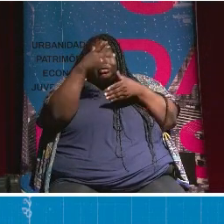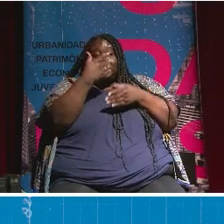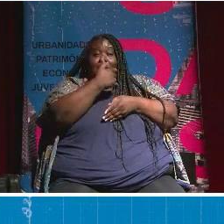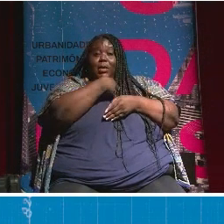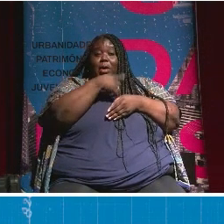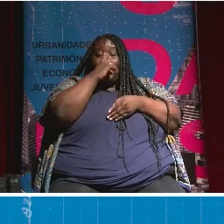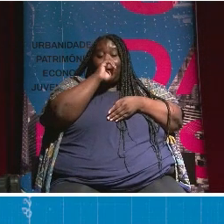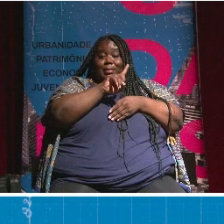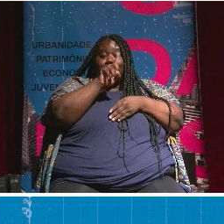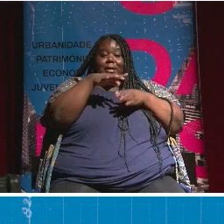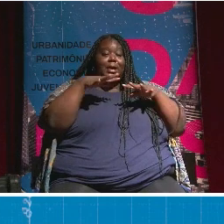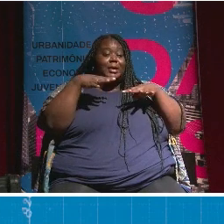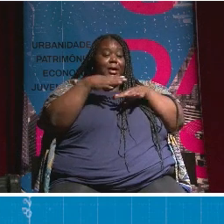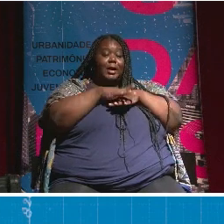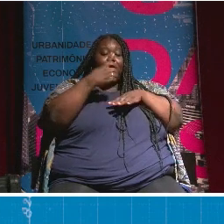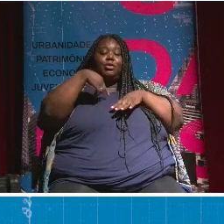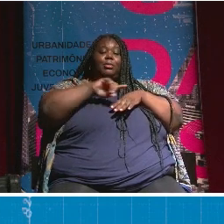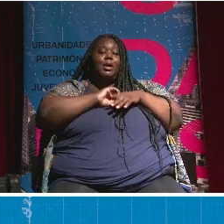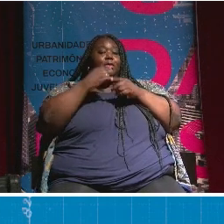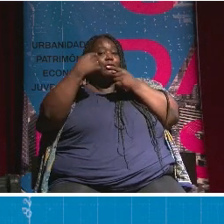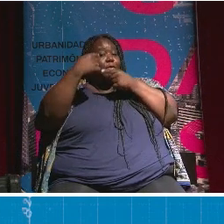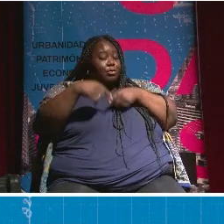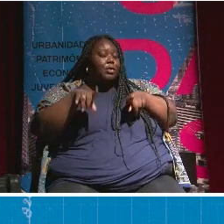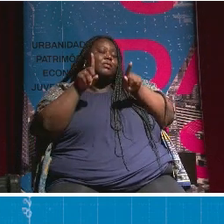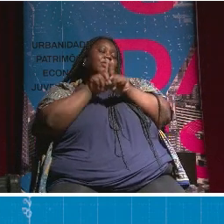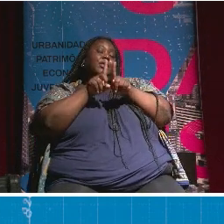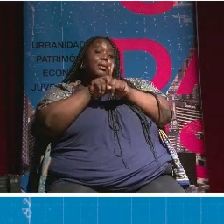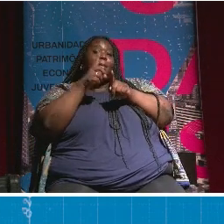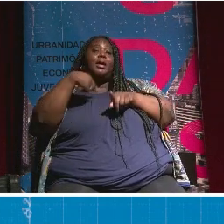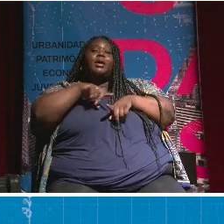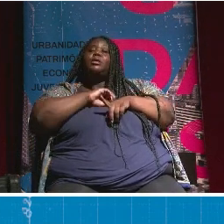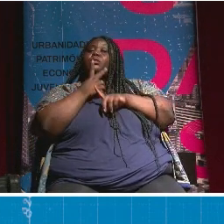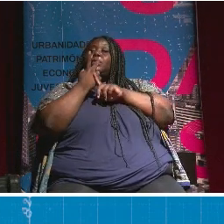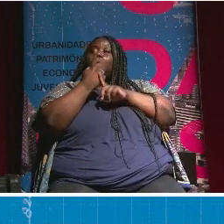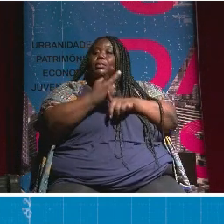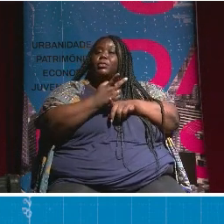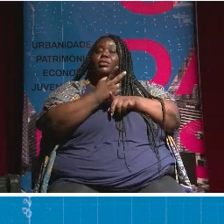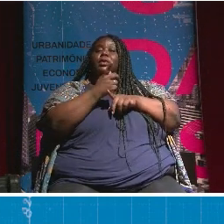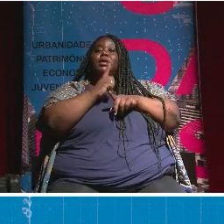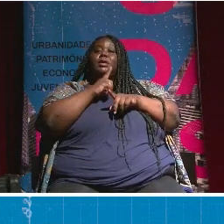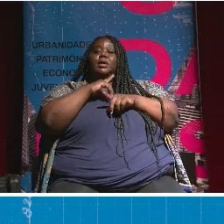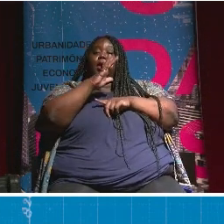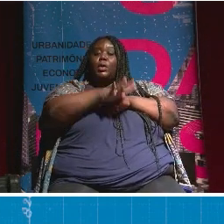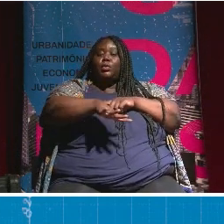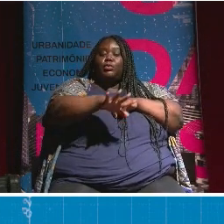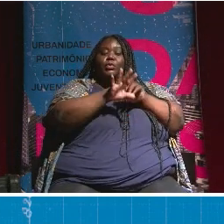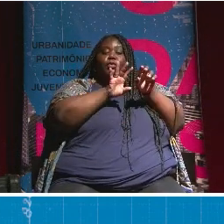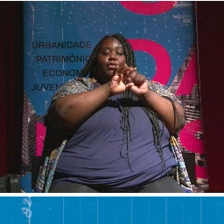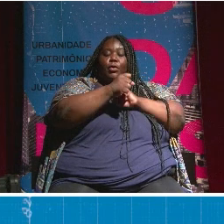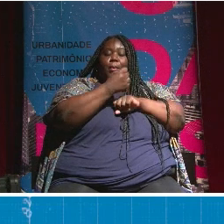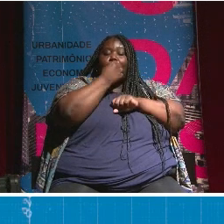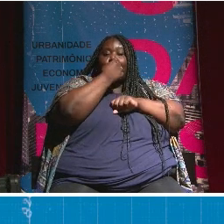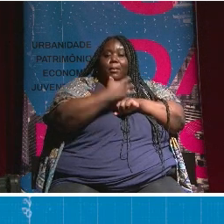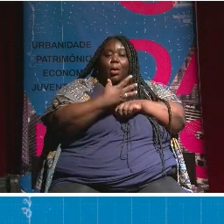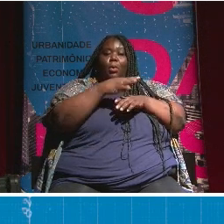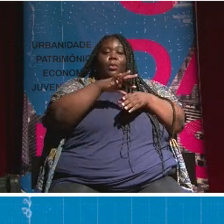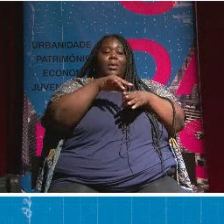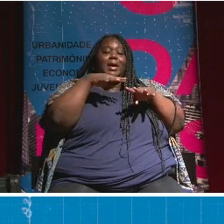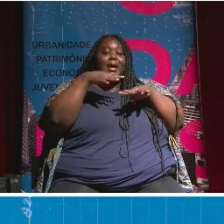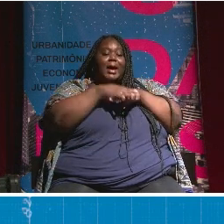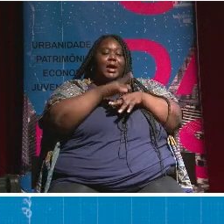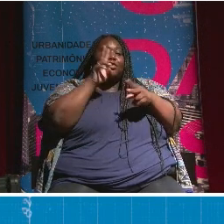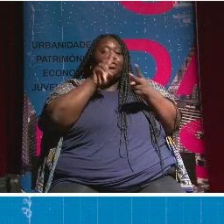para nós, também é um desafio. Então, nós temos buscado, né, formar um centro de excelência em rede,